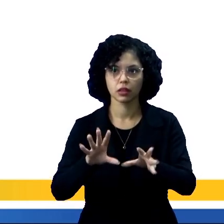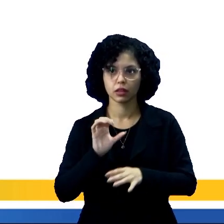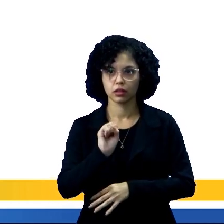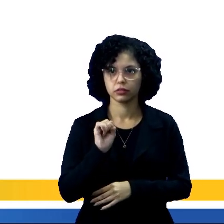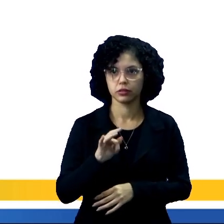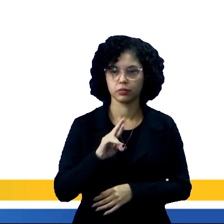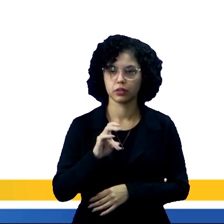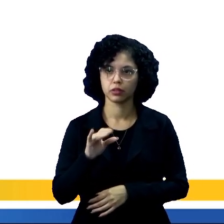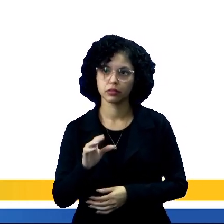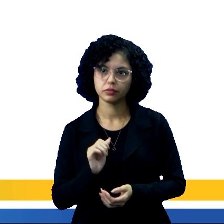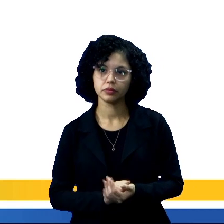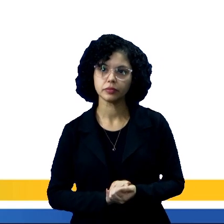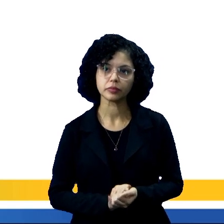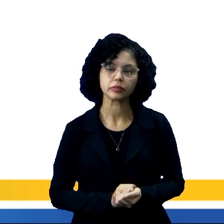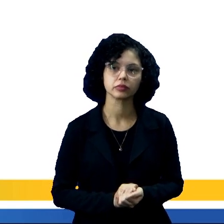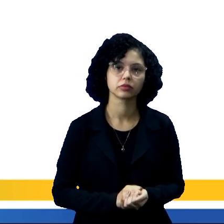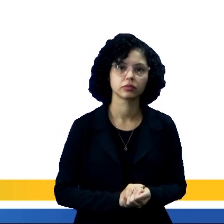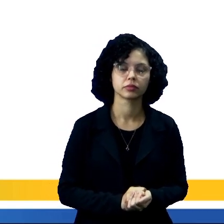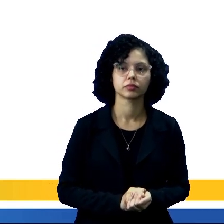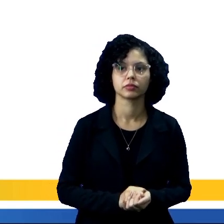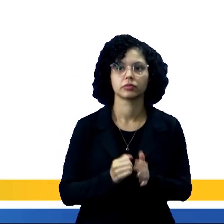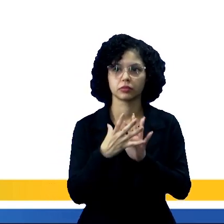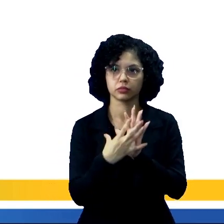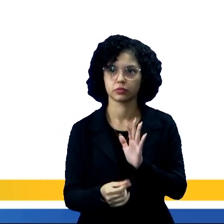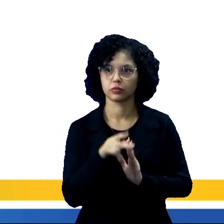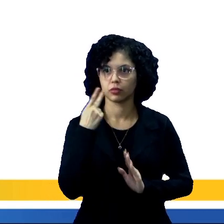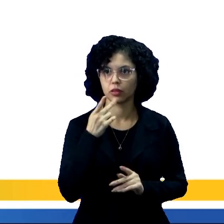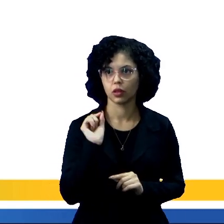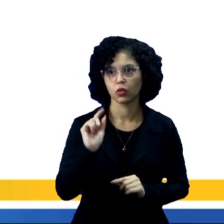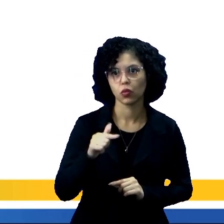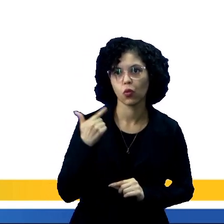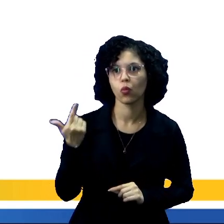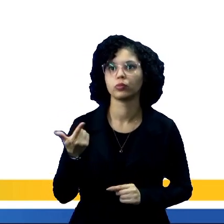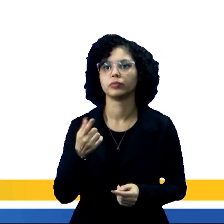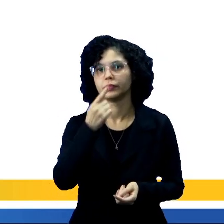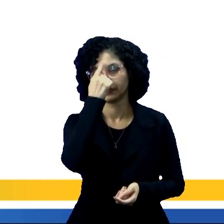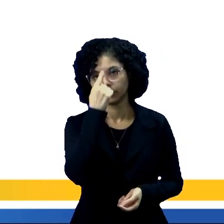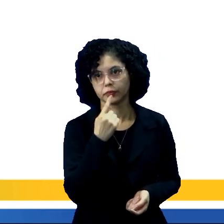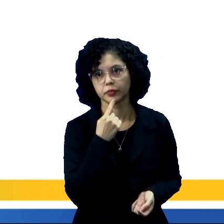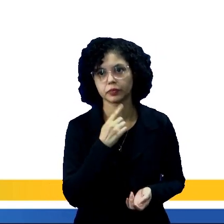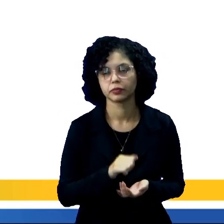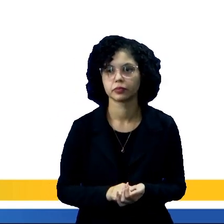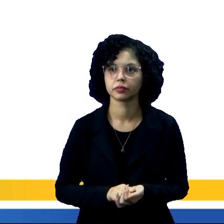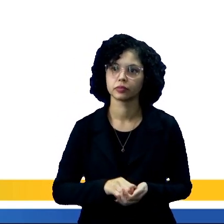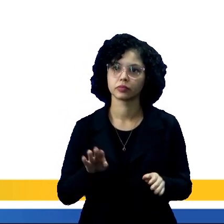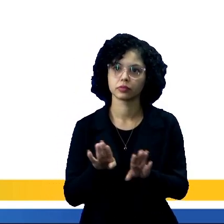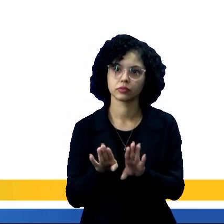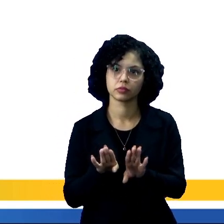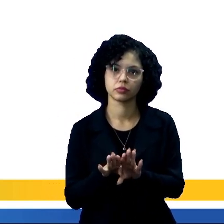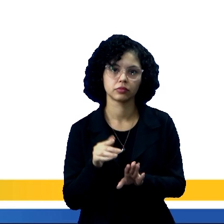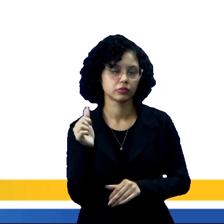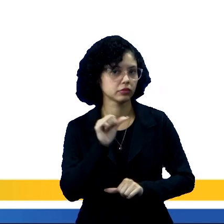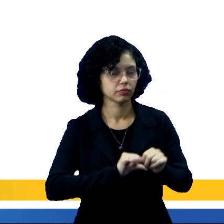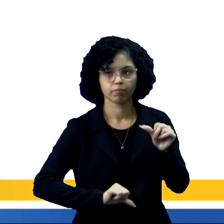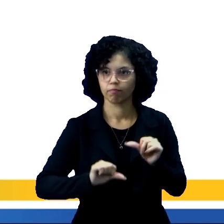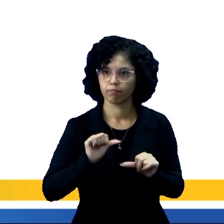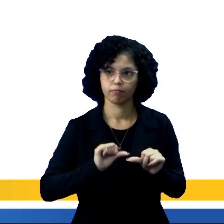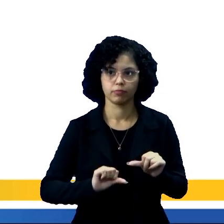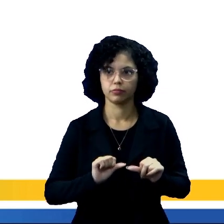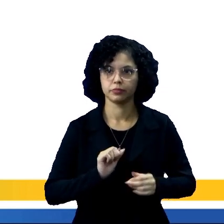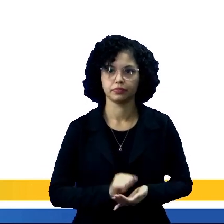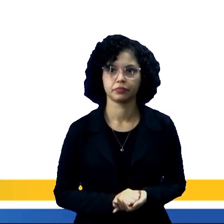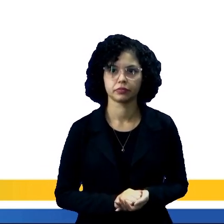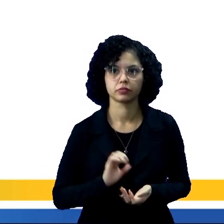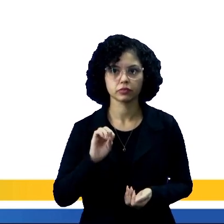simetria em relação à reflexão. Dito de outro modo, uma figura que não muda